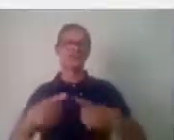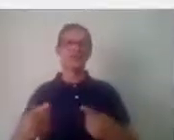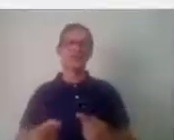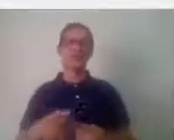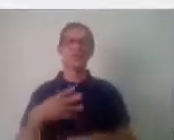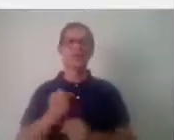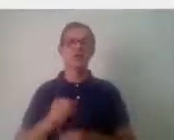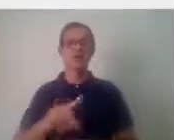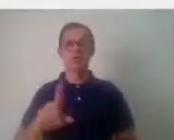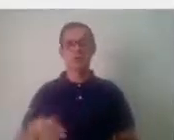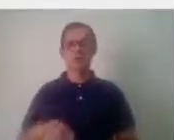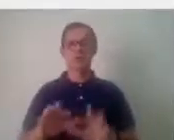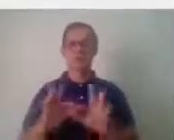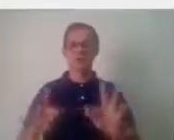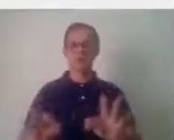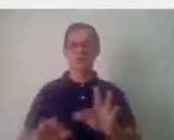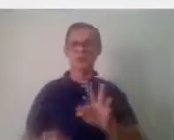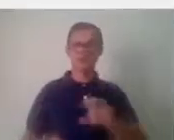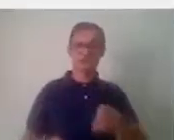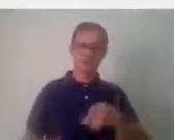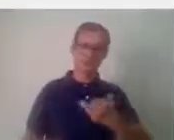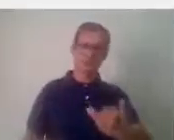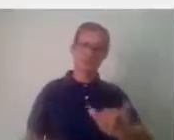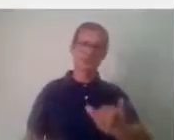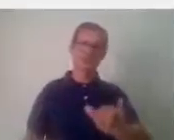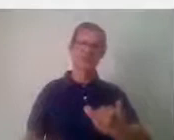Calcular a integral da função f de x,